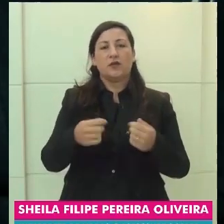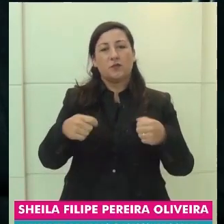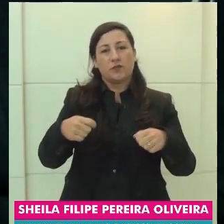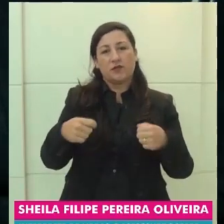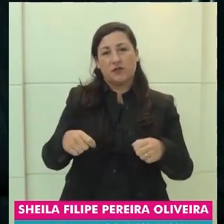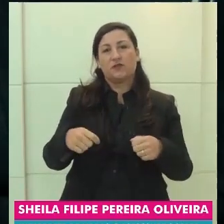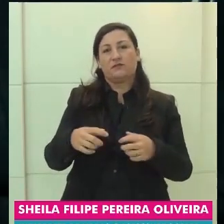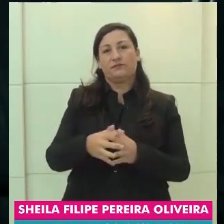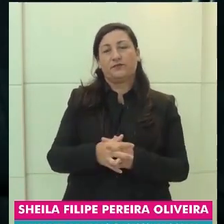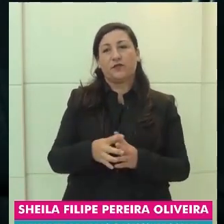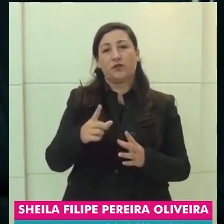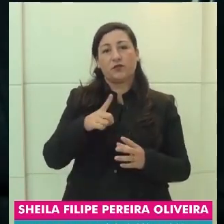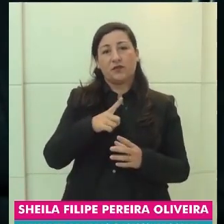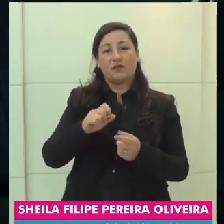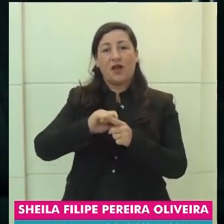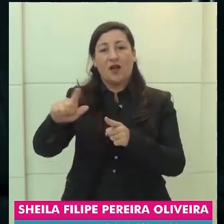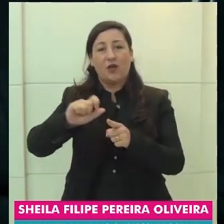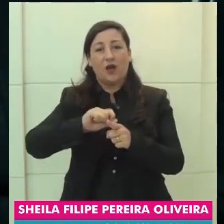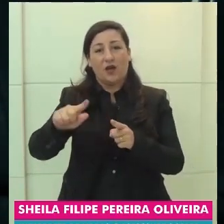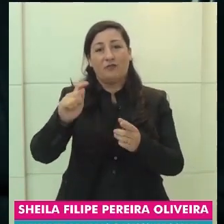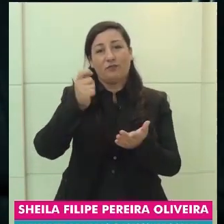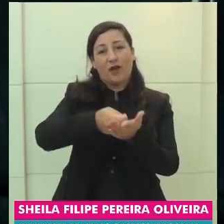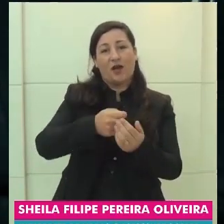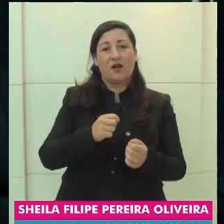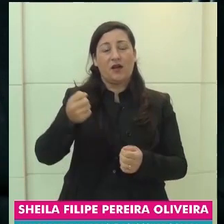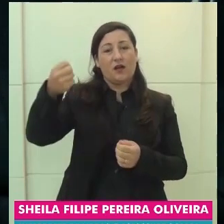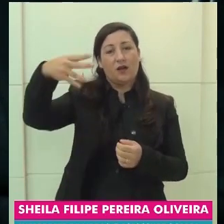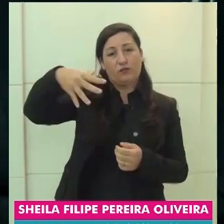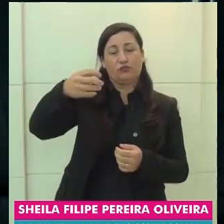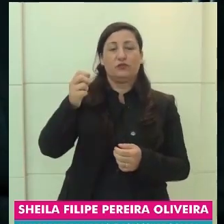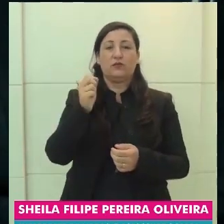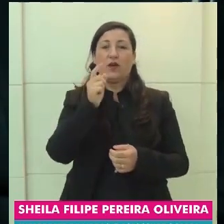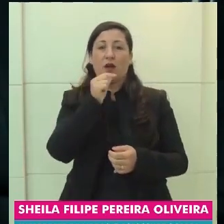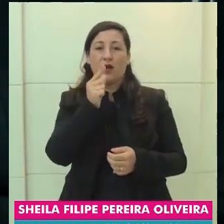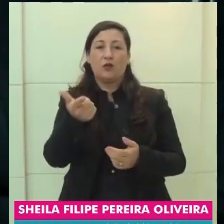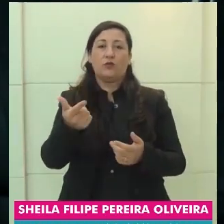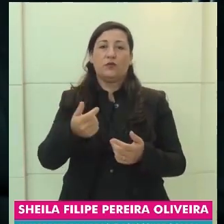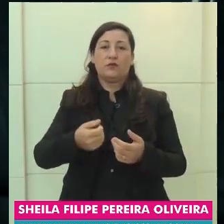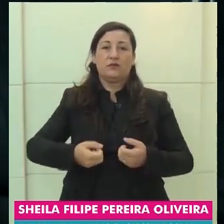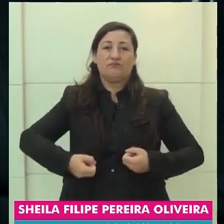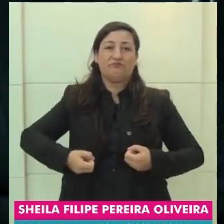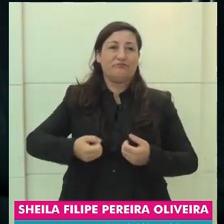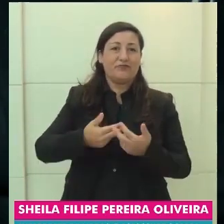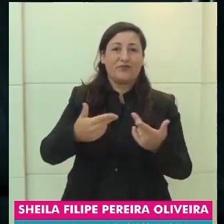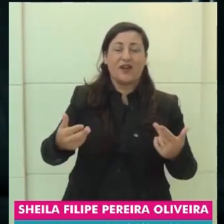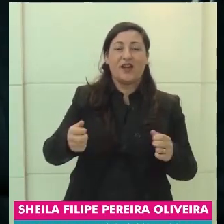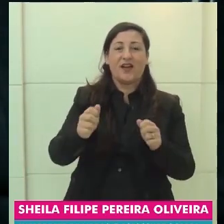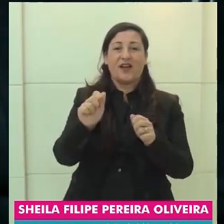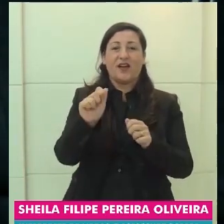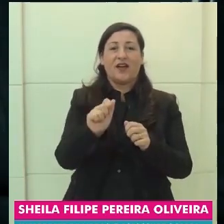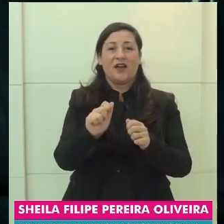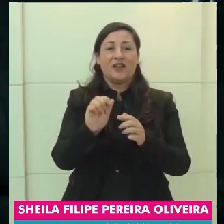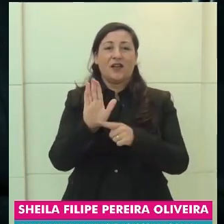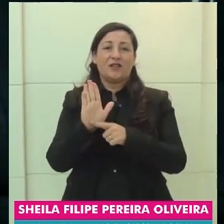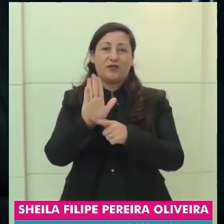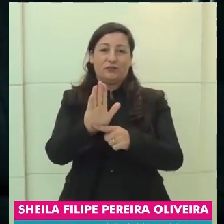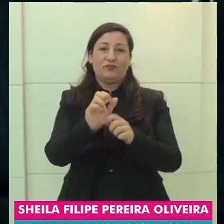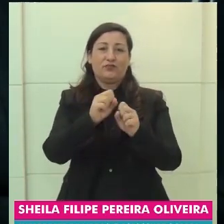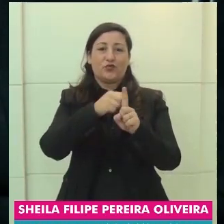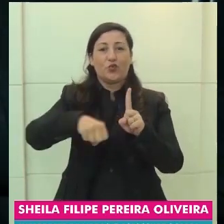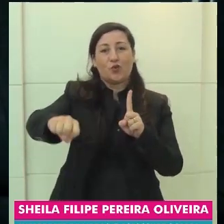temos aluguel agora, água, luz. Nós dispensamos o assistente social, ele está de forma